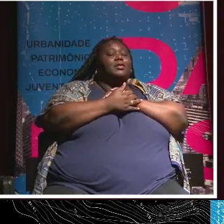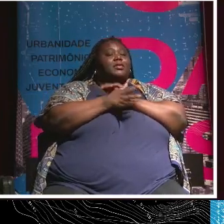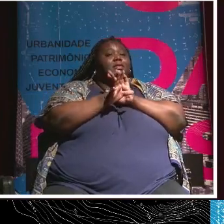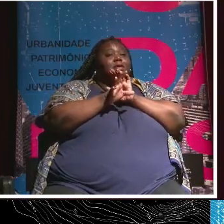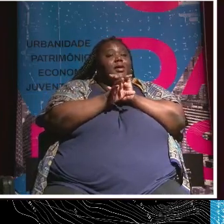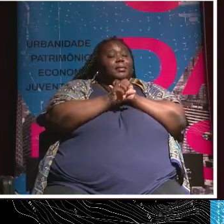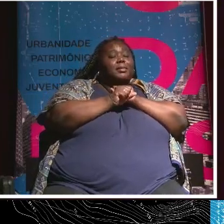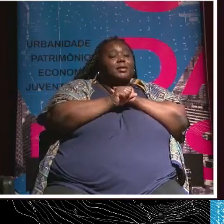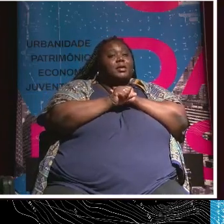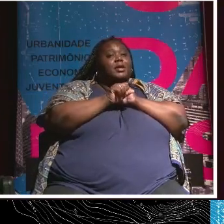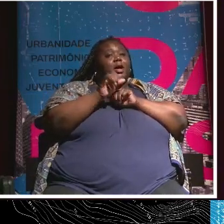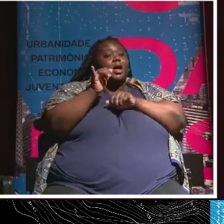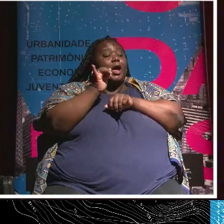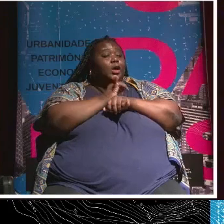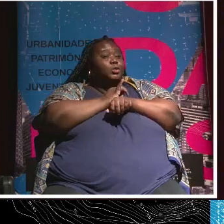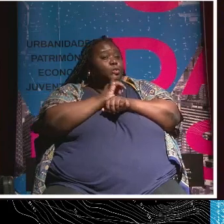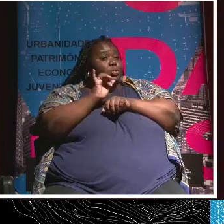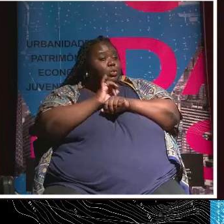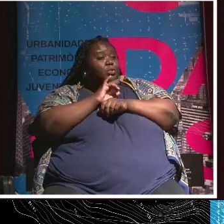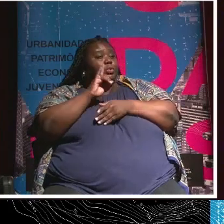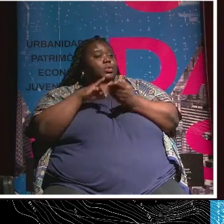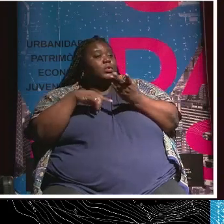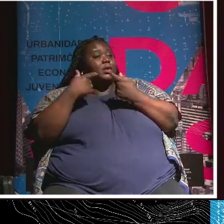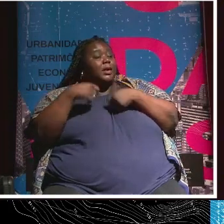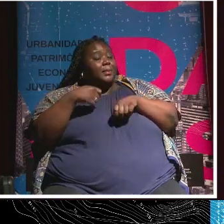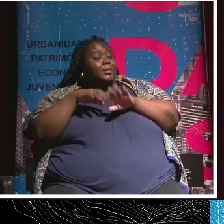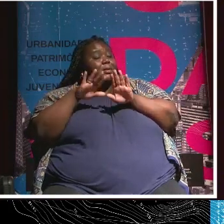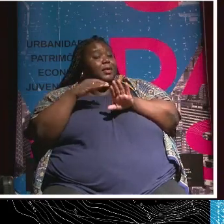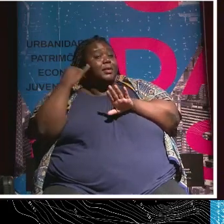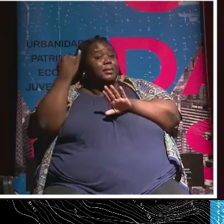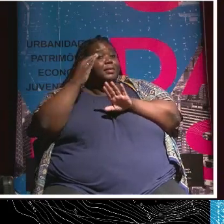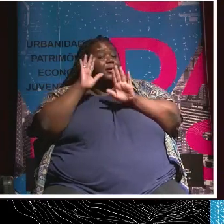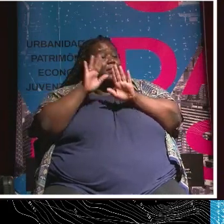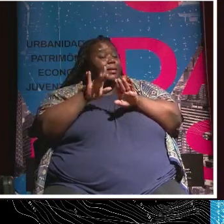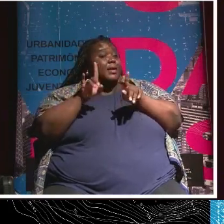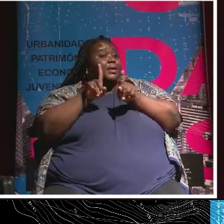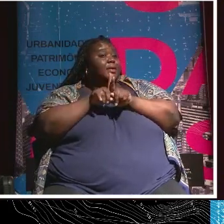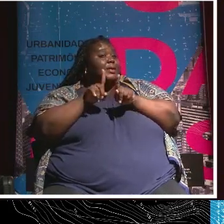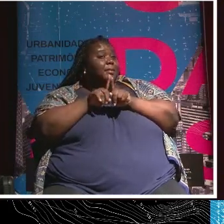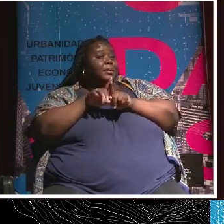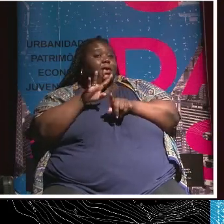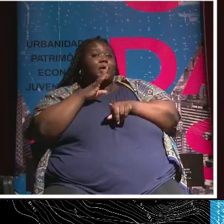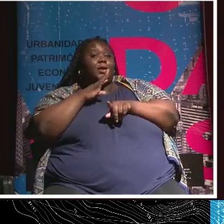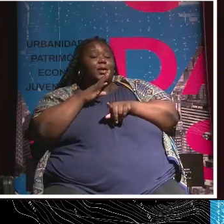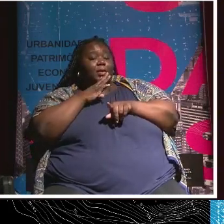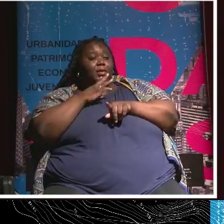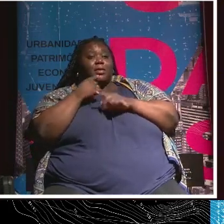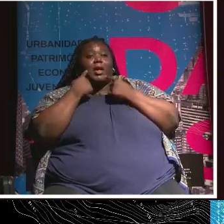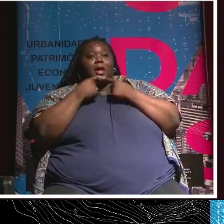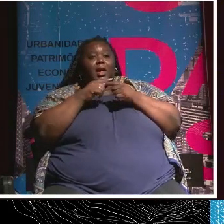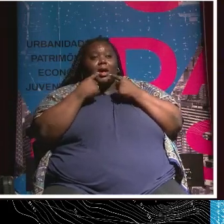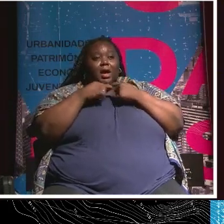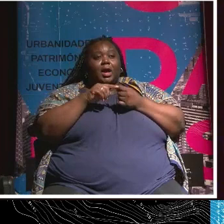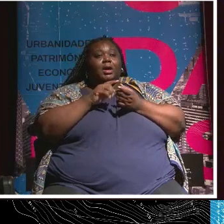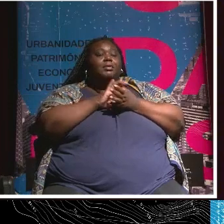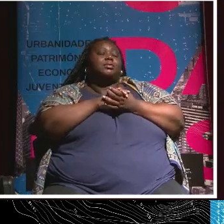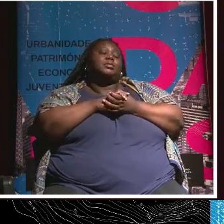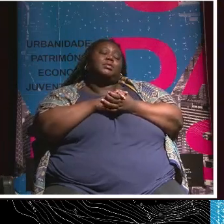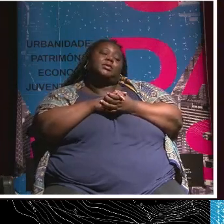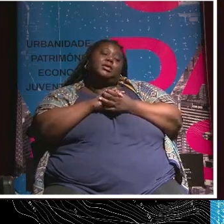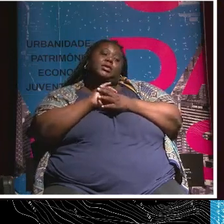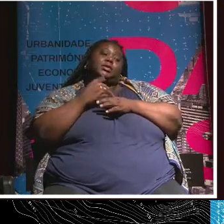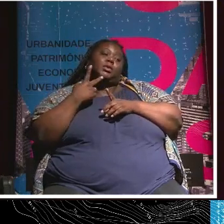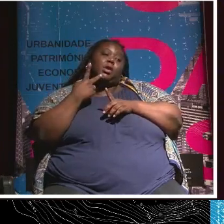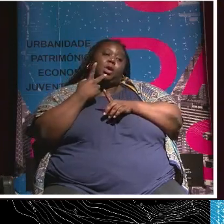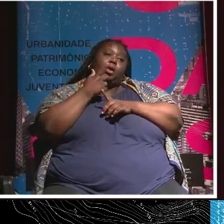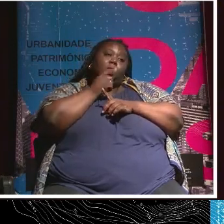aos instrumentos burocráticos que são necessários, são importantes, mas e reconhecemos e reclamamos do seu alcance,